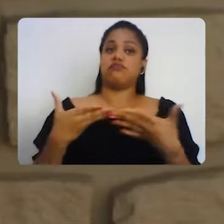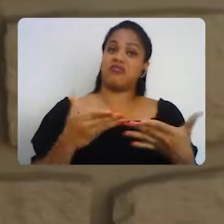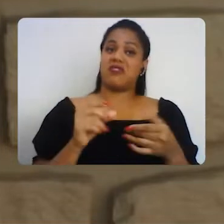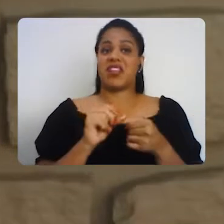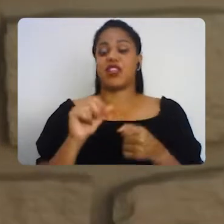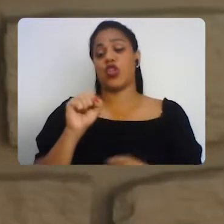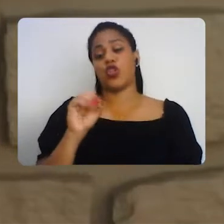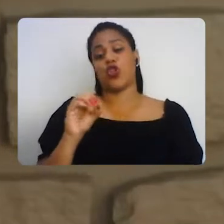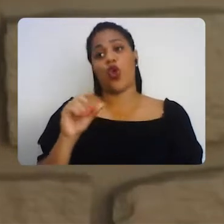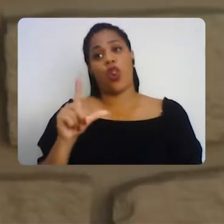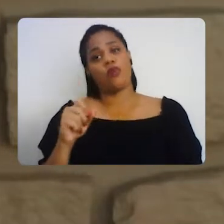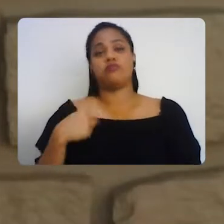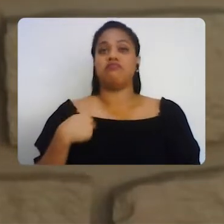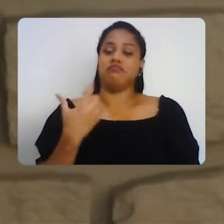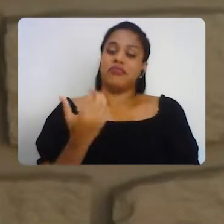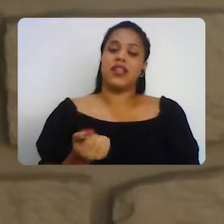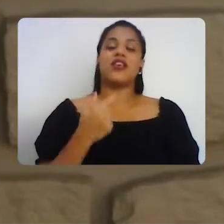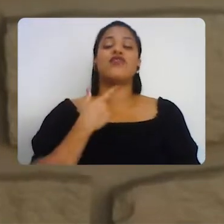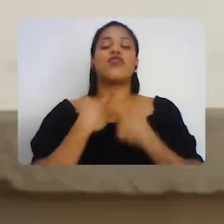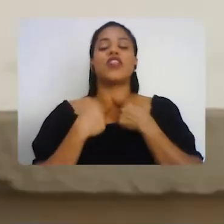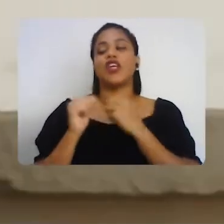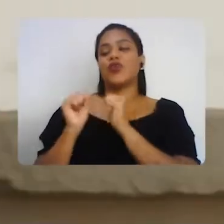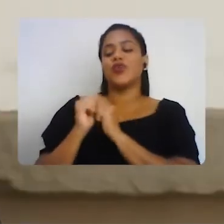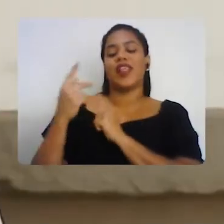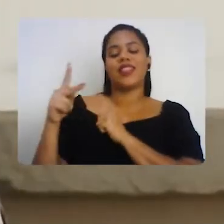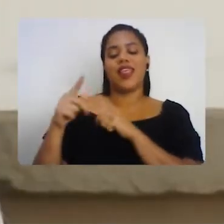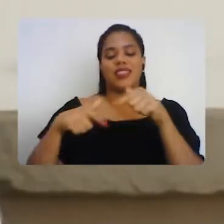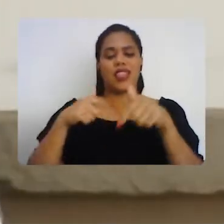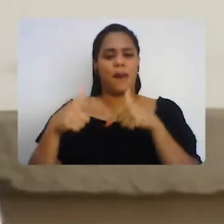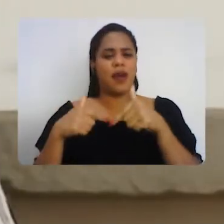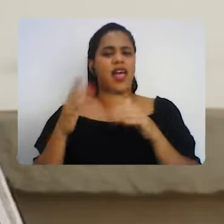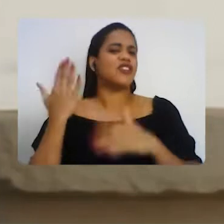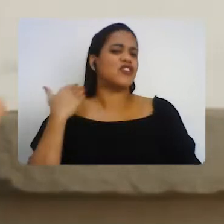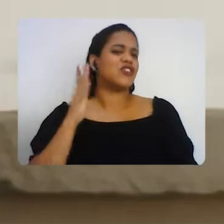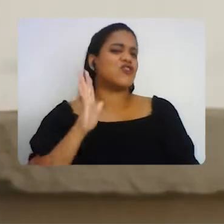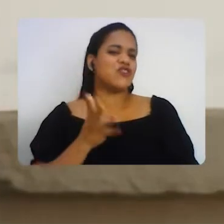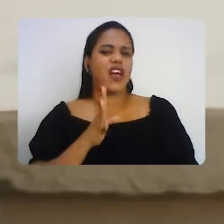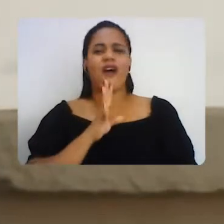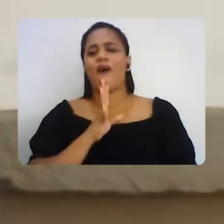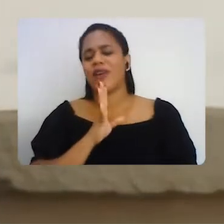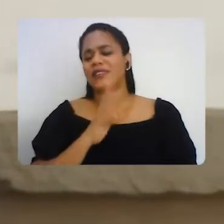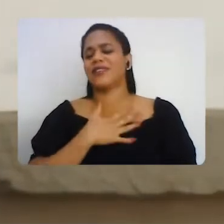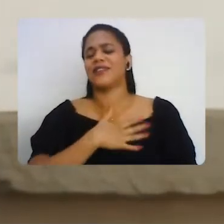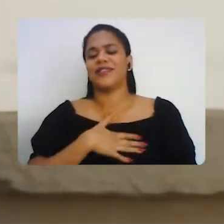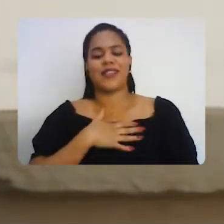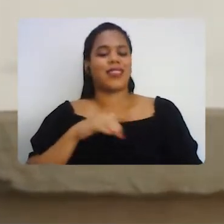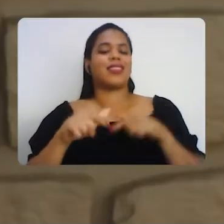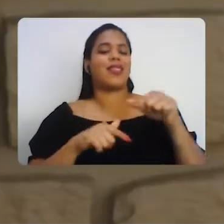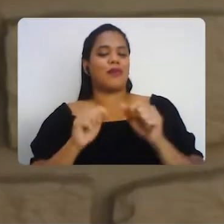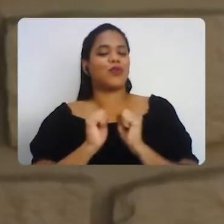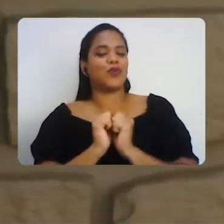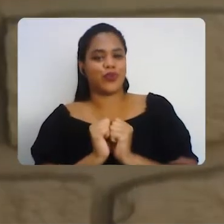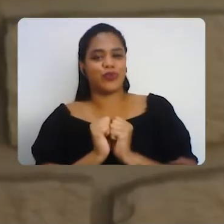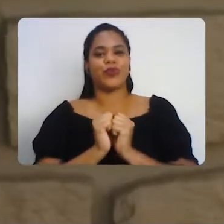só aceitei, né? A vontade de trabalhar com Paulo. Pelo que a gente já tinha trabalhado e eu tinha gostado muito.